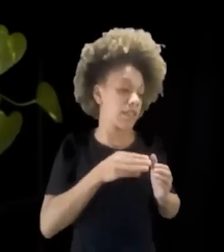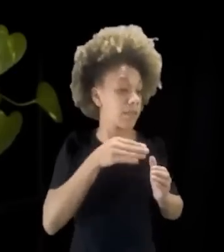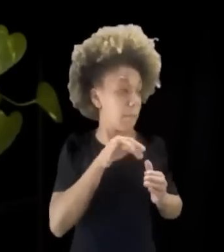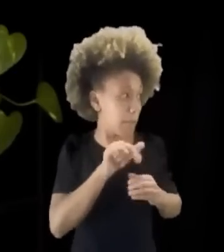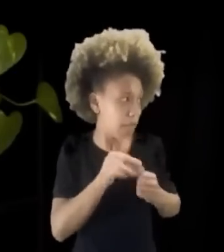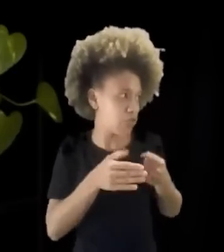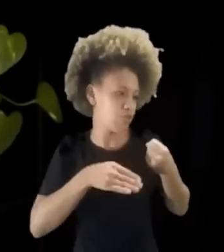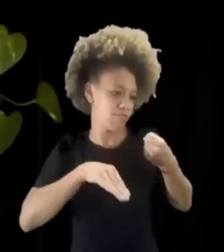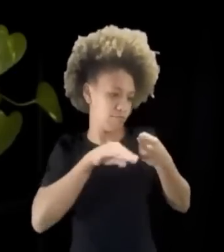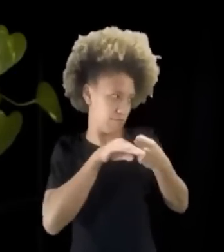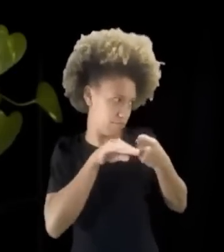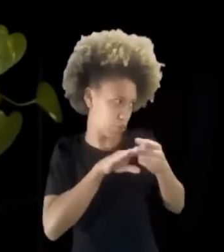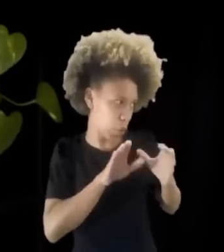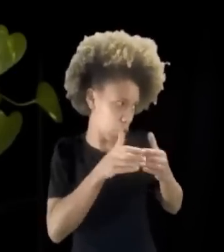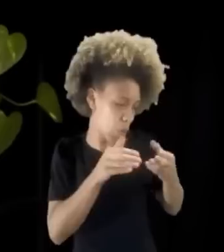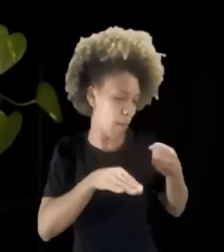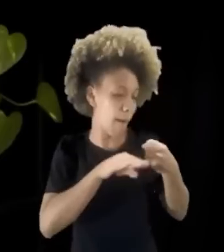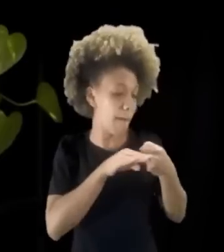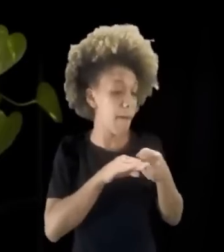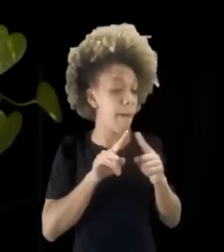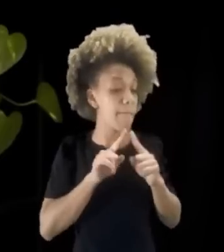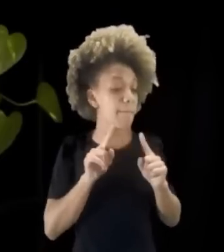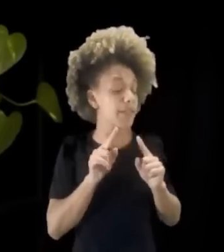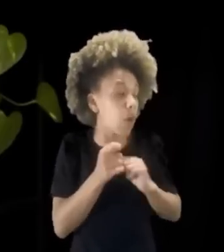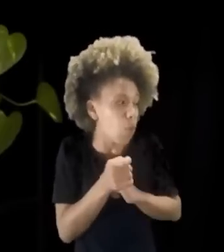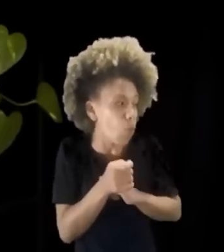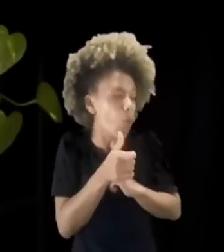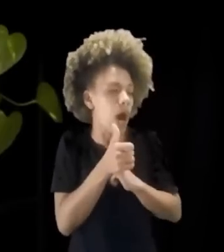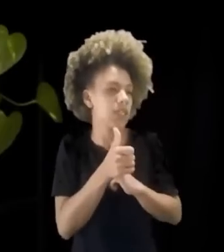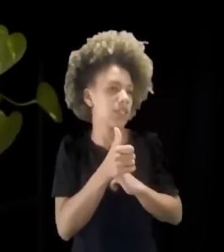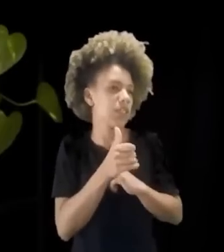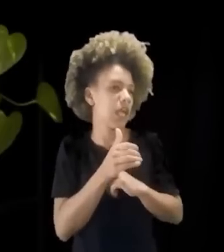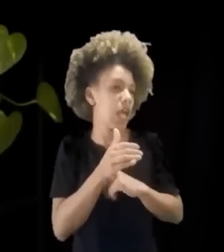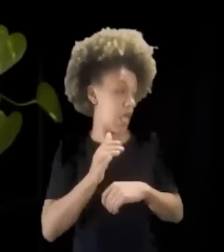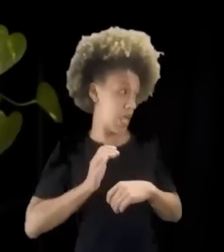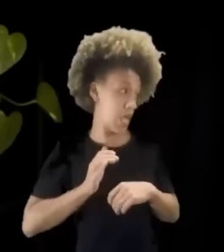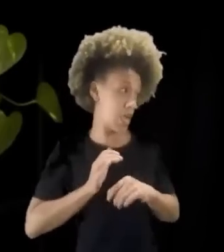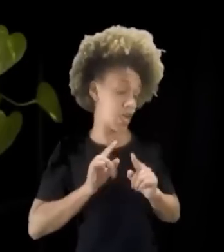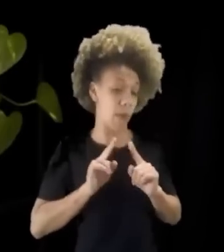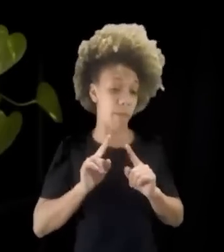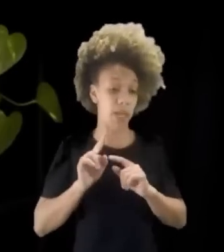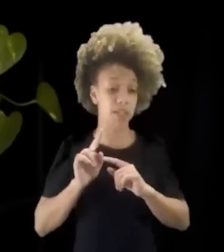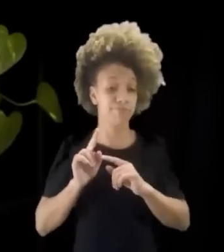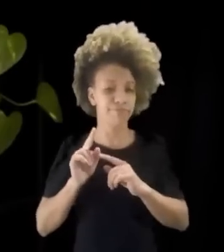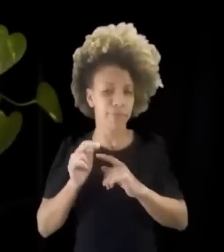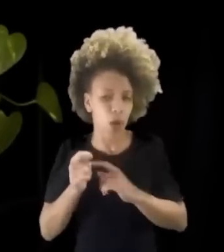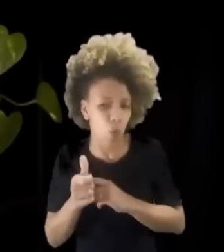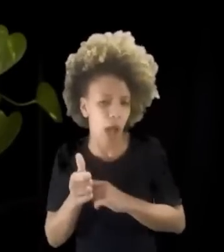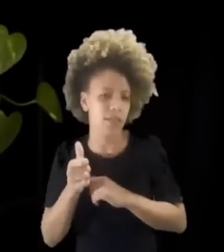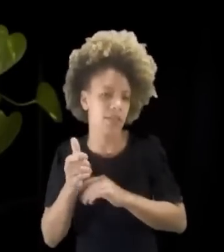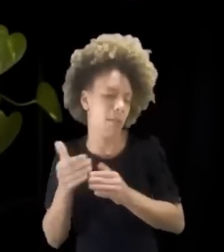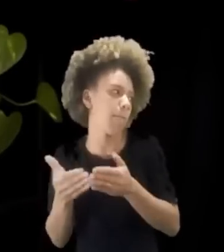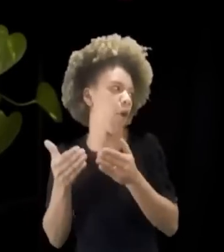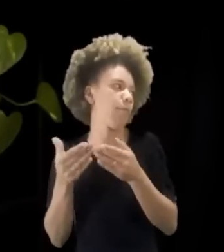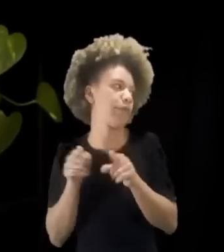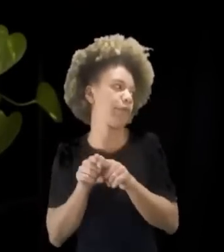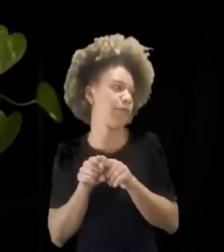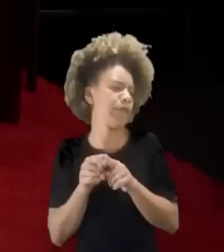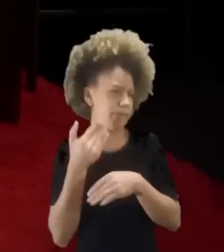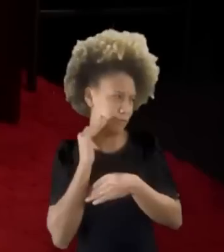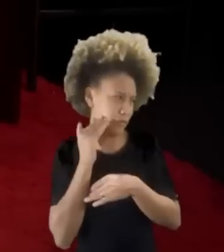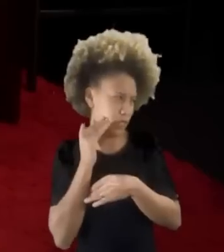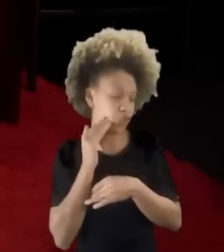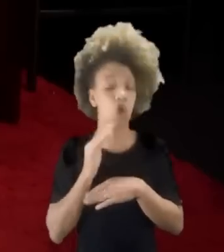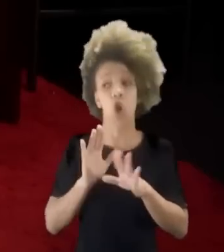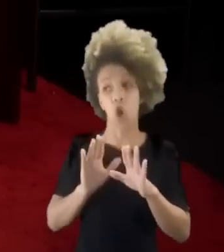a classe média ela é o seguinte ela tá a um sucesso de ser rica e ela tá um fracasso de ser pobre então ela tá com todo mundo entende o que eu quero dizer